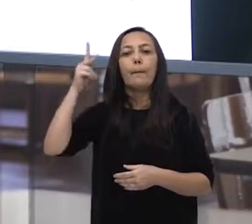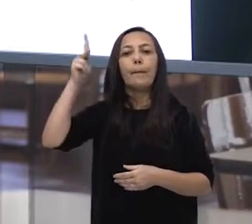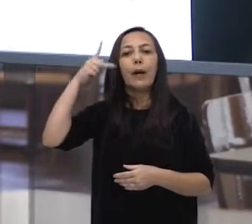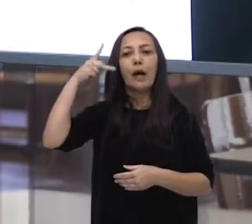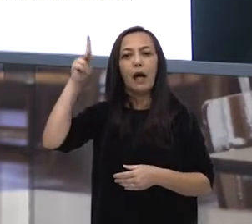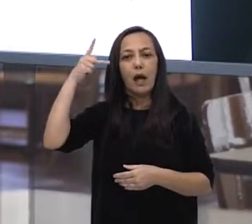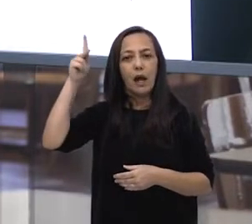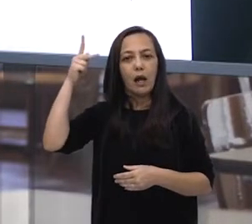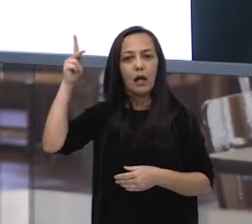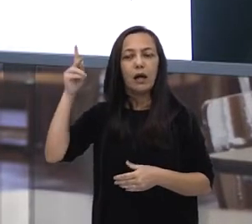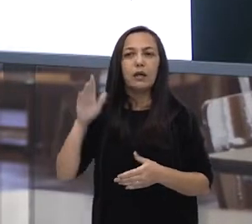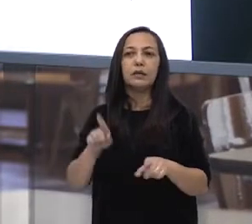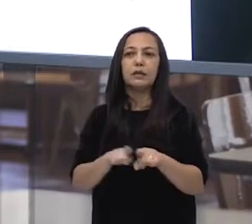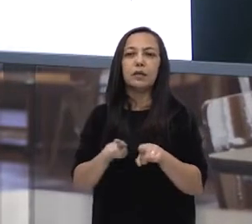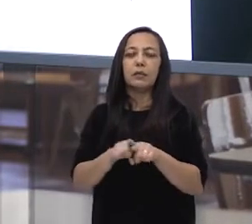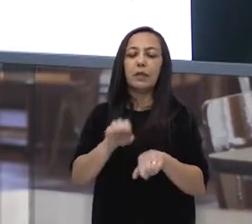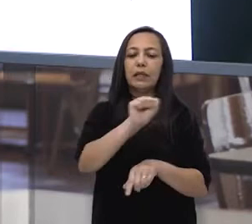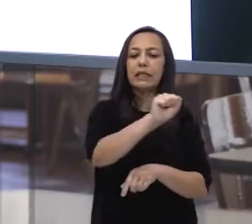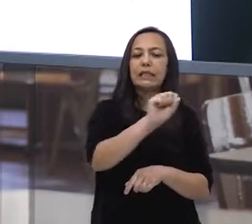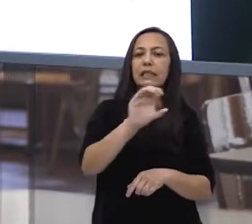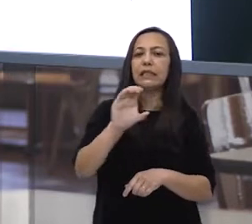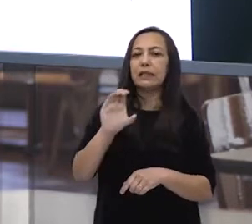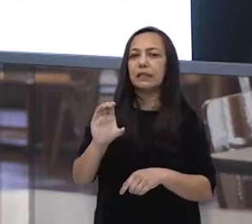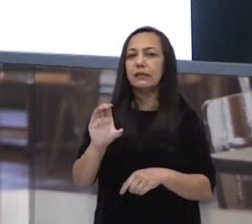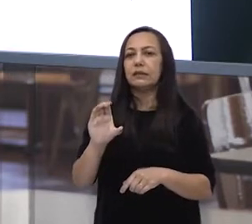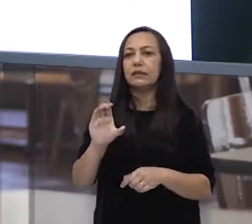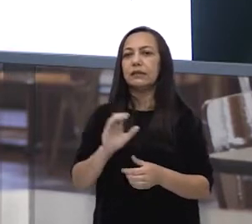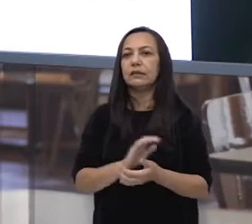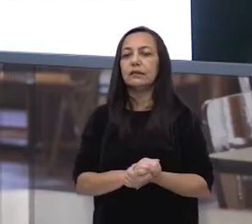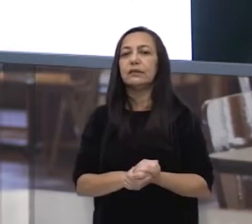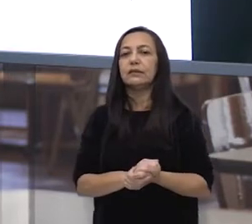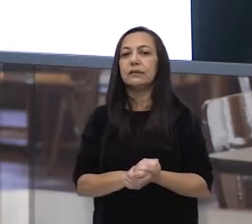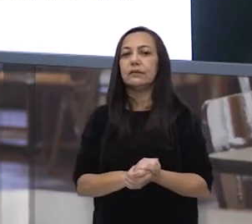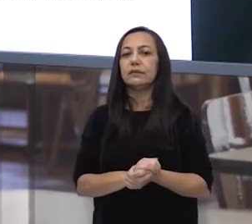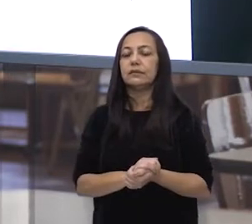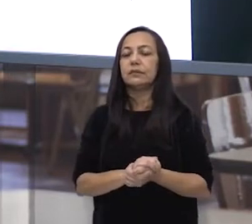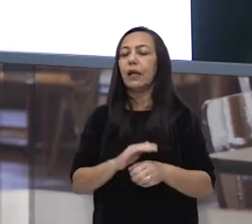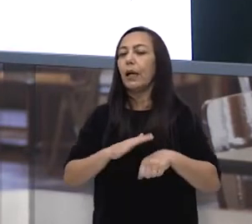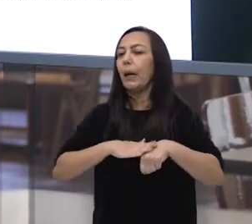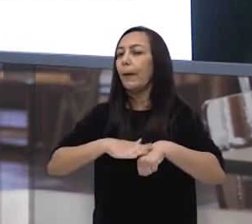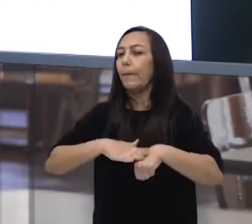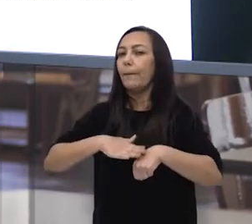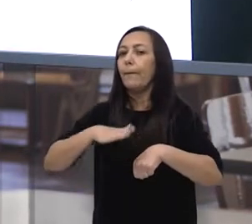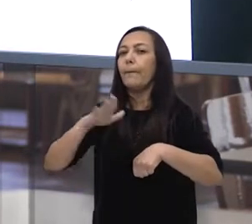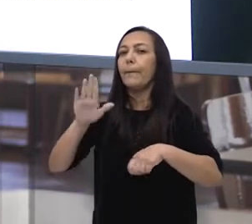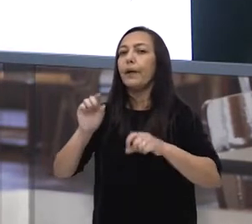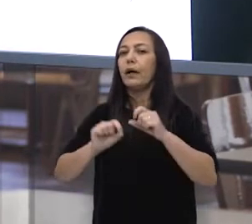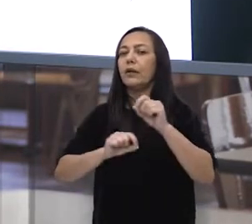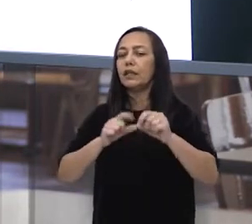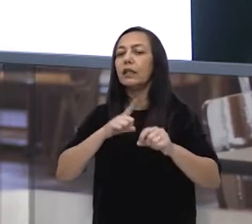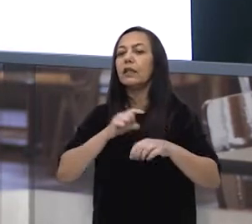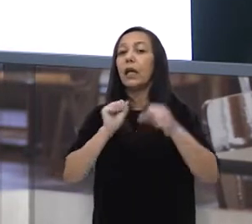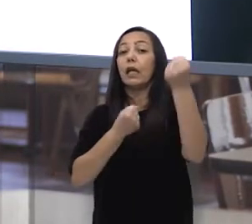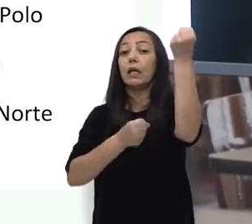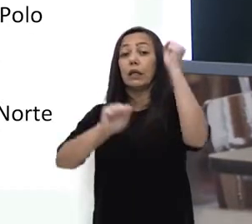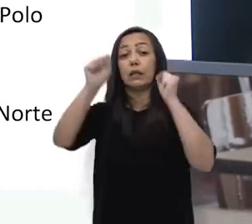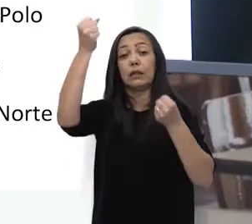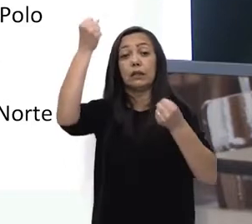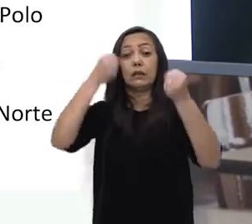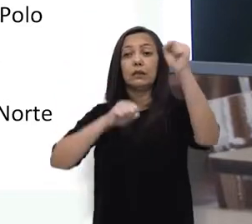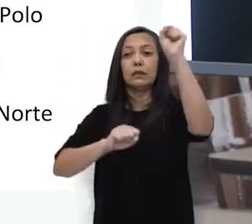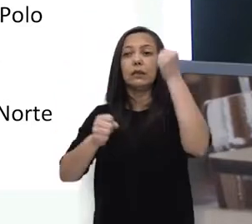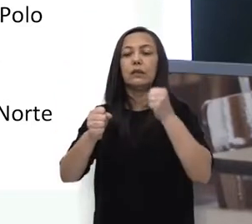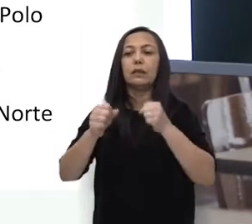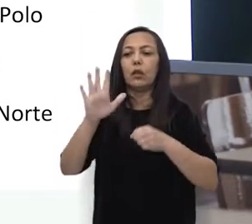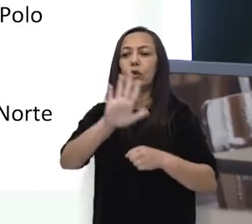são os mais, Paraná e Rio Grande do Sul, perdão, são os mais industrializados. A